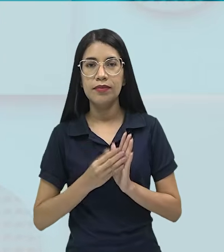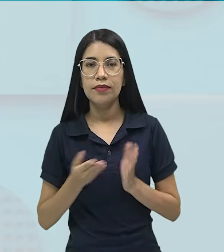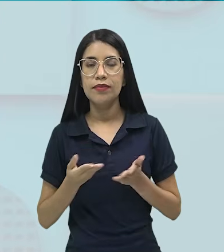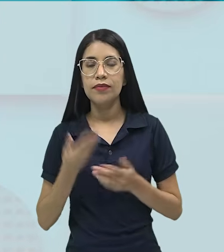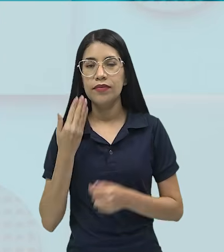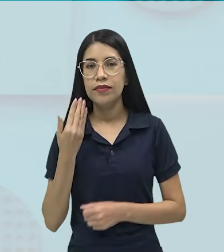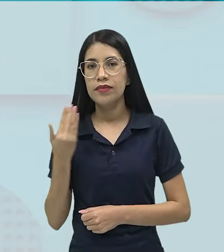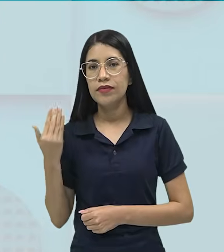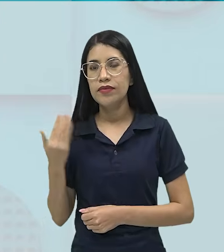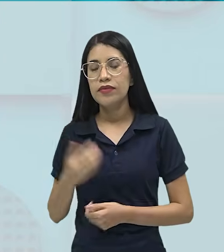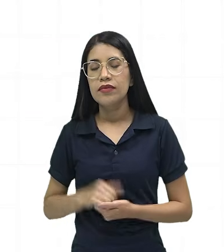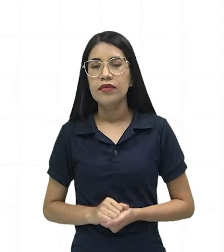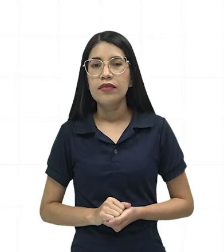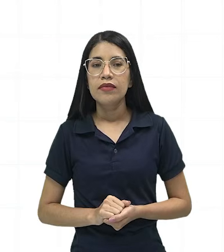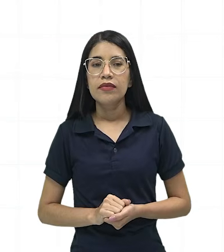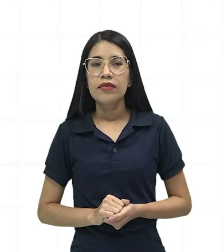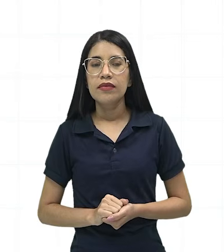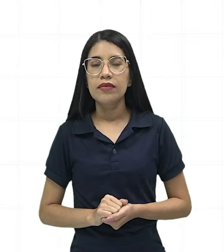de conhecimento?